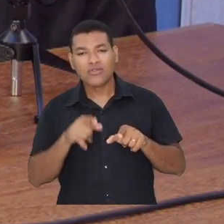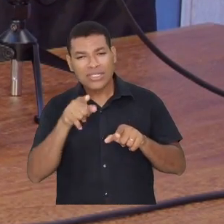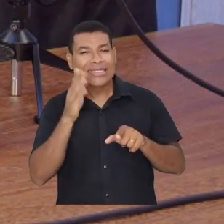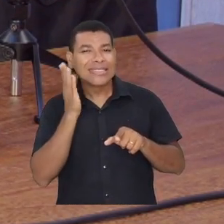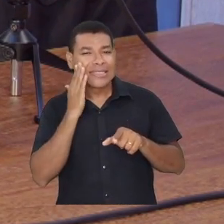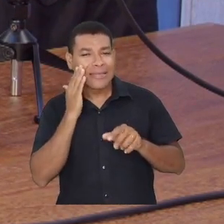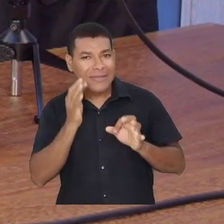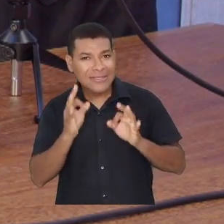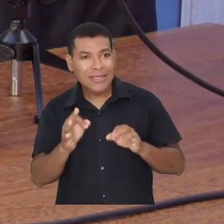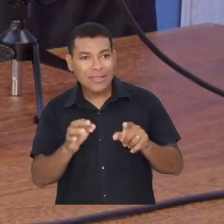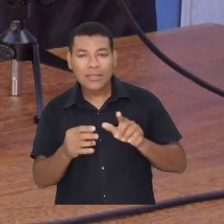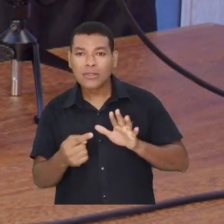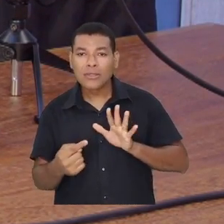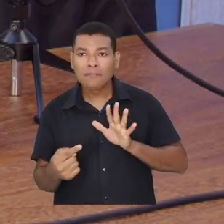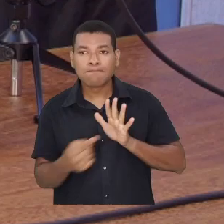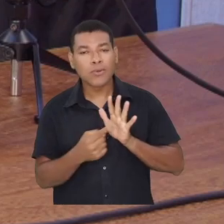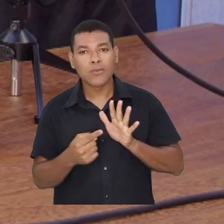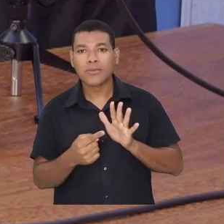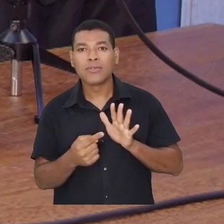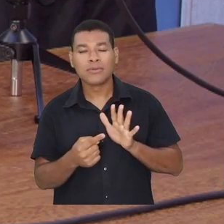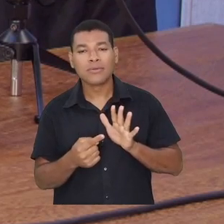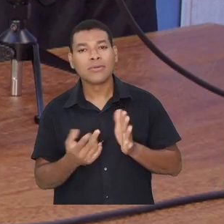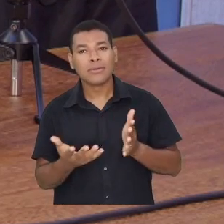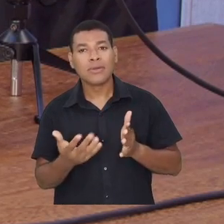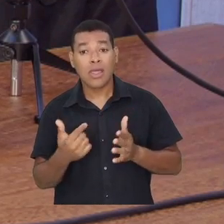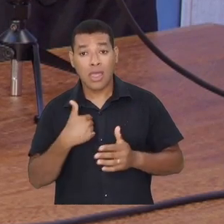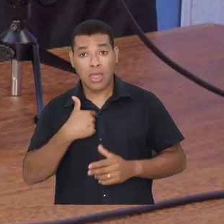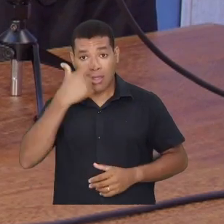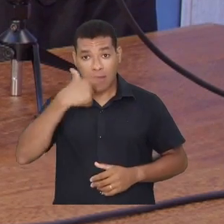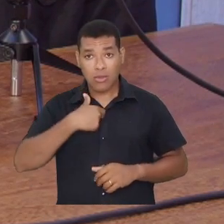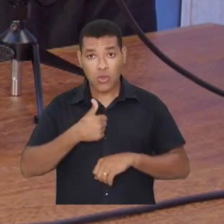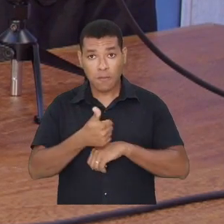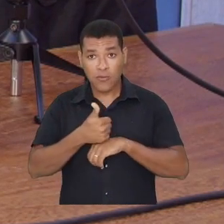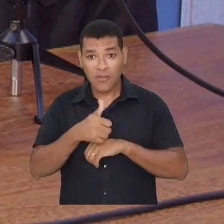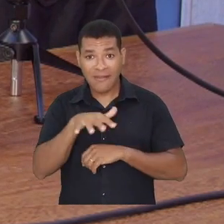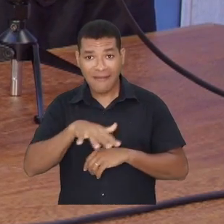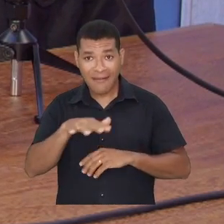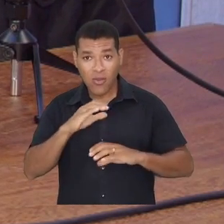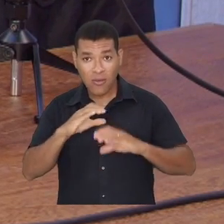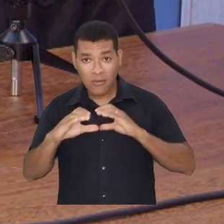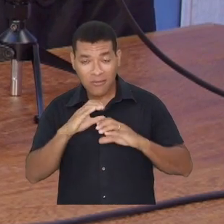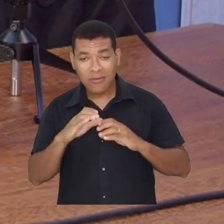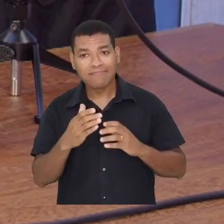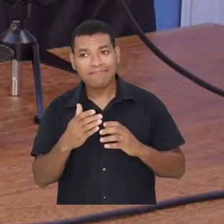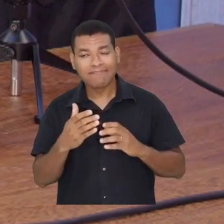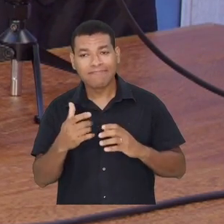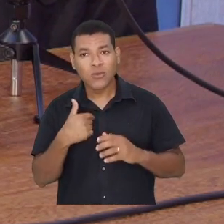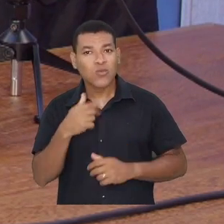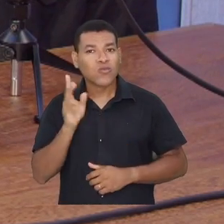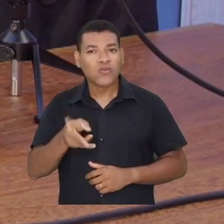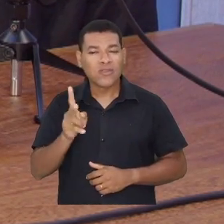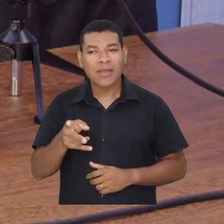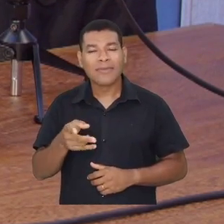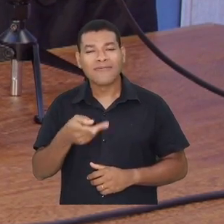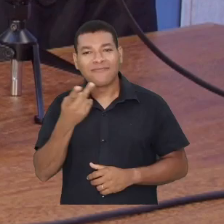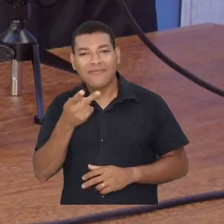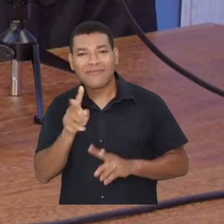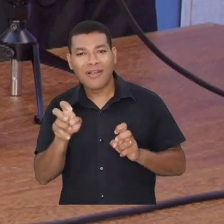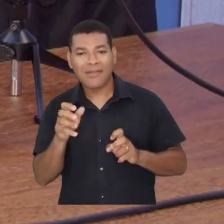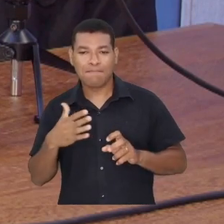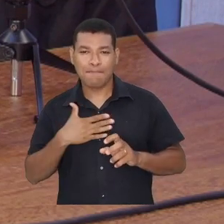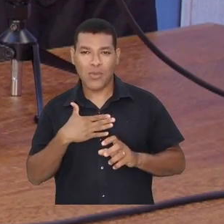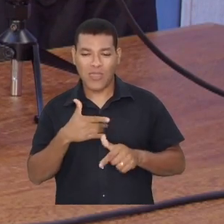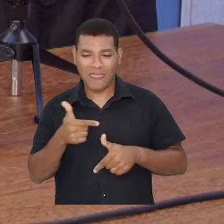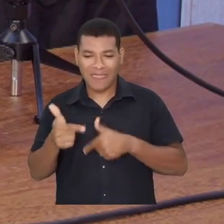sabe que de fato tocou. Uhum. E para mim, como profissional de comunicação, eu sempre costumo dizer que o meu trabalho, ele